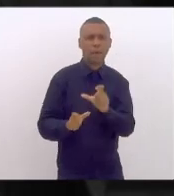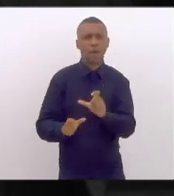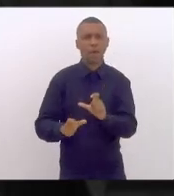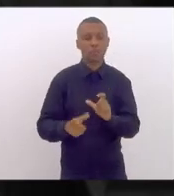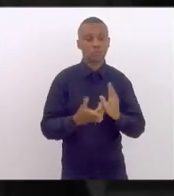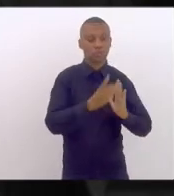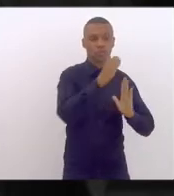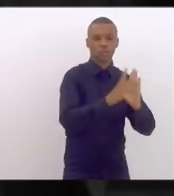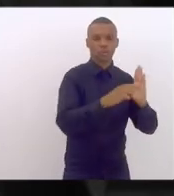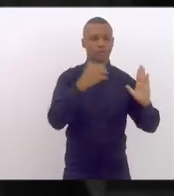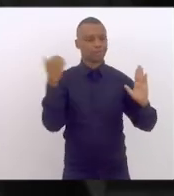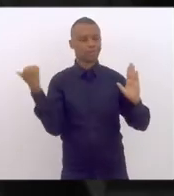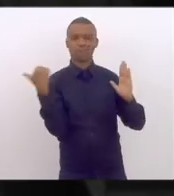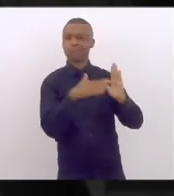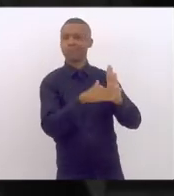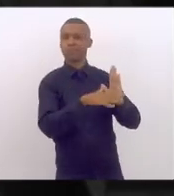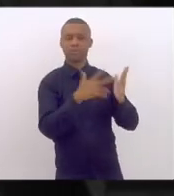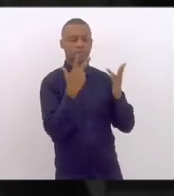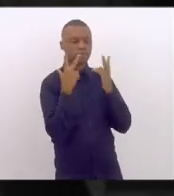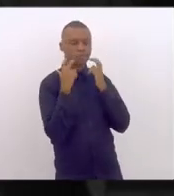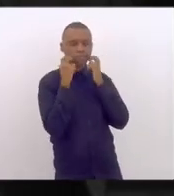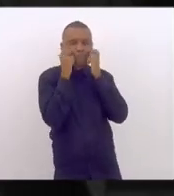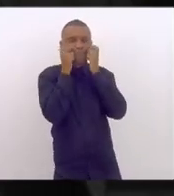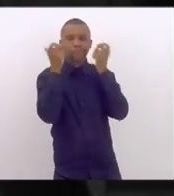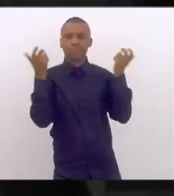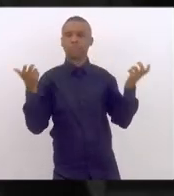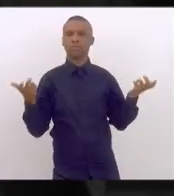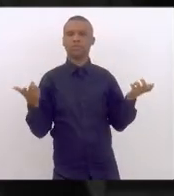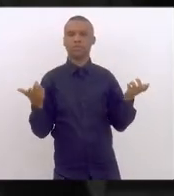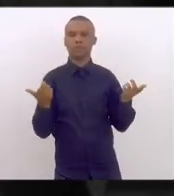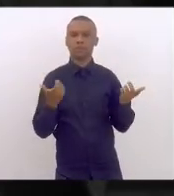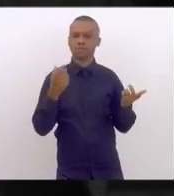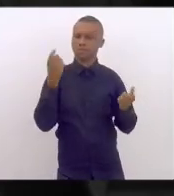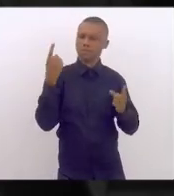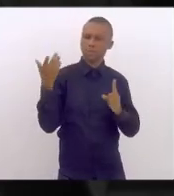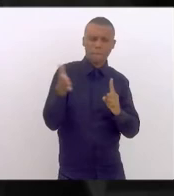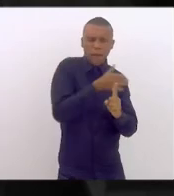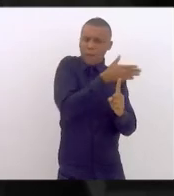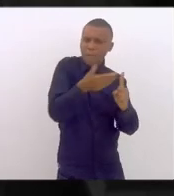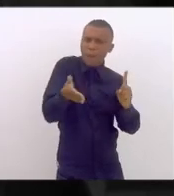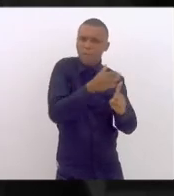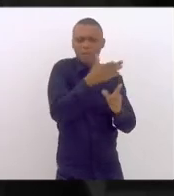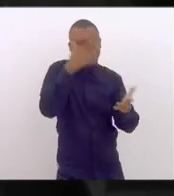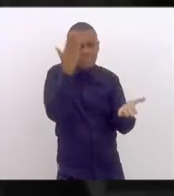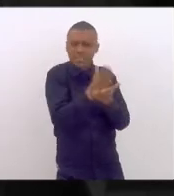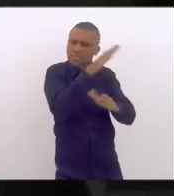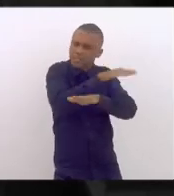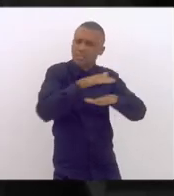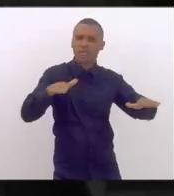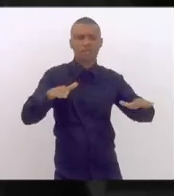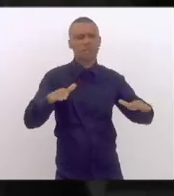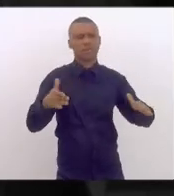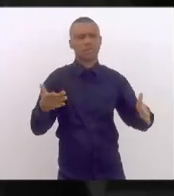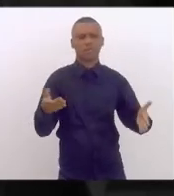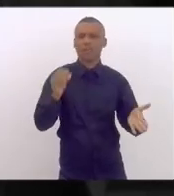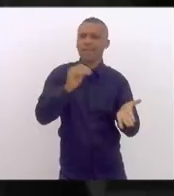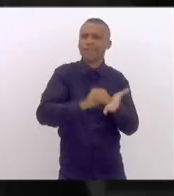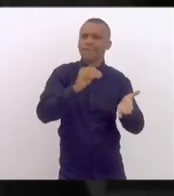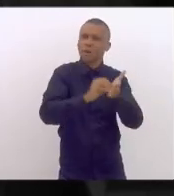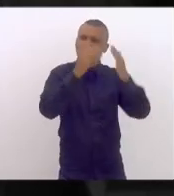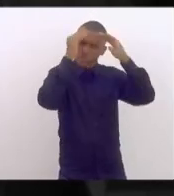chega de constrangimentos chega de agressões chega de enfim diz